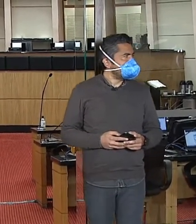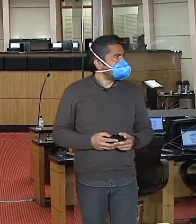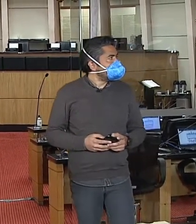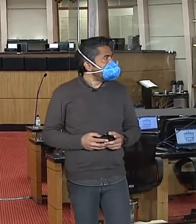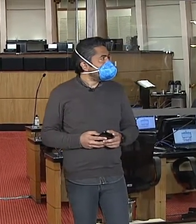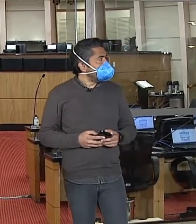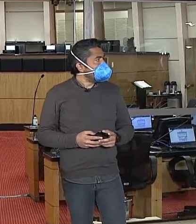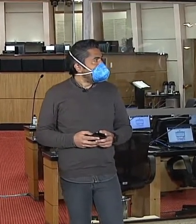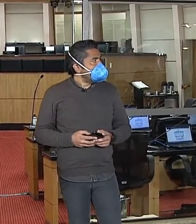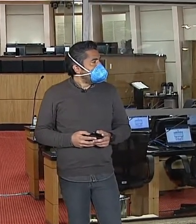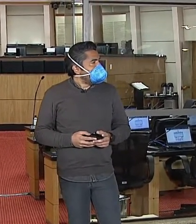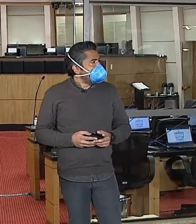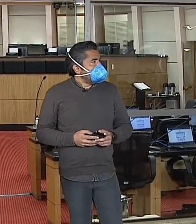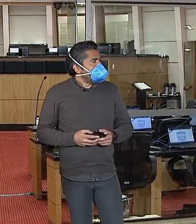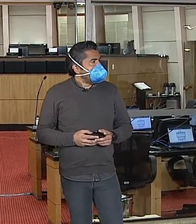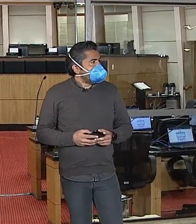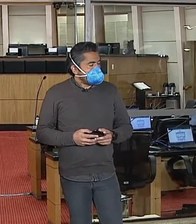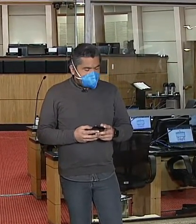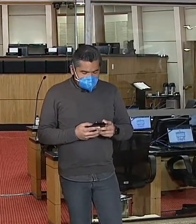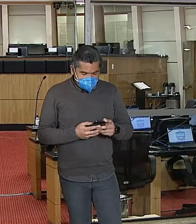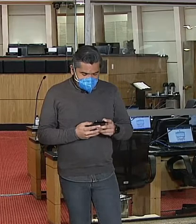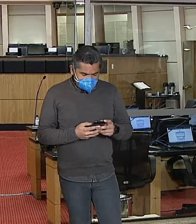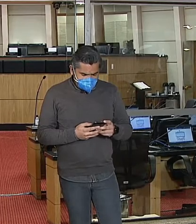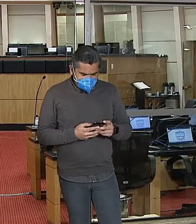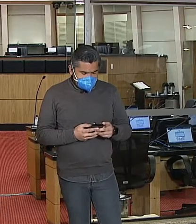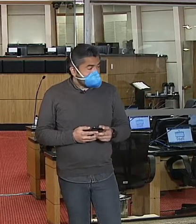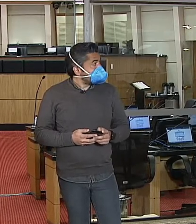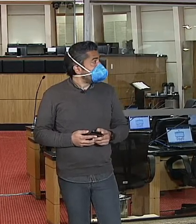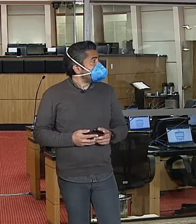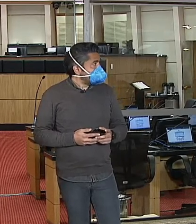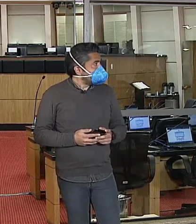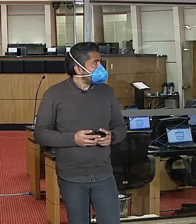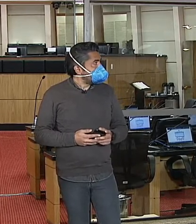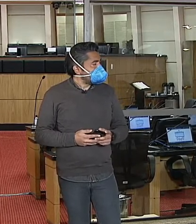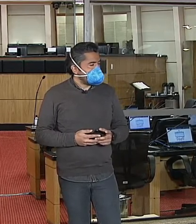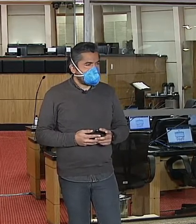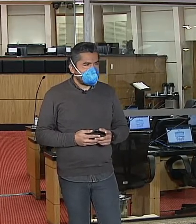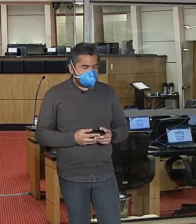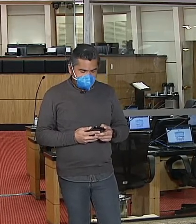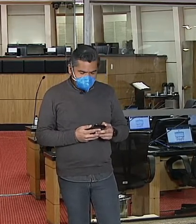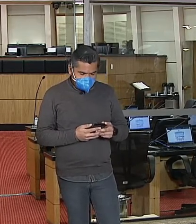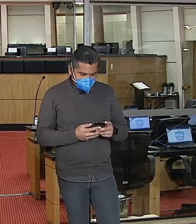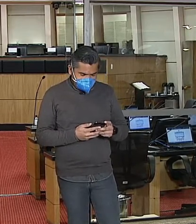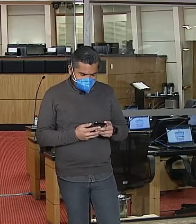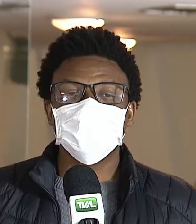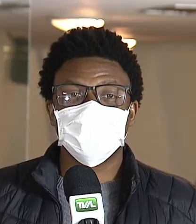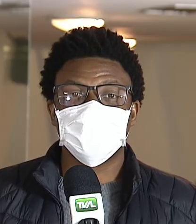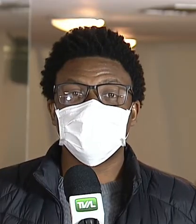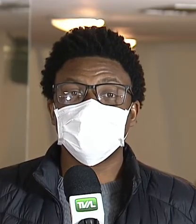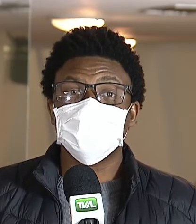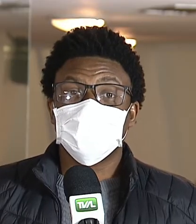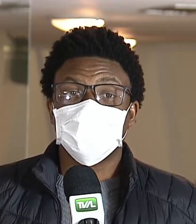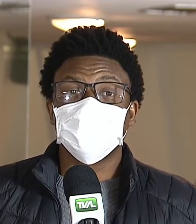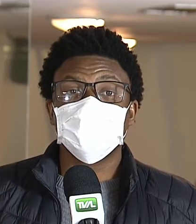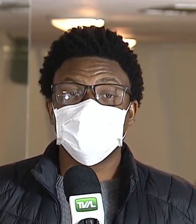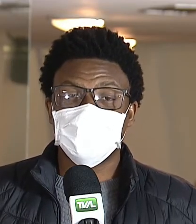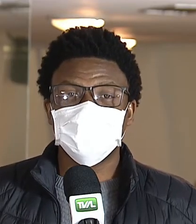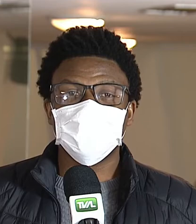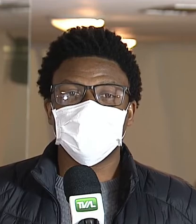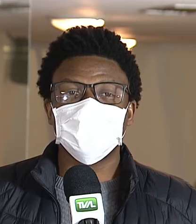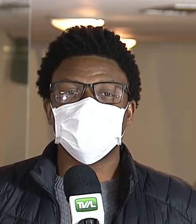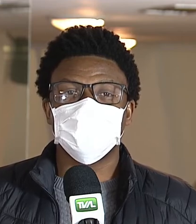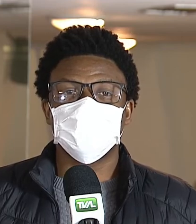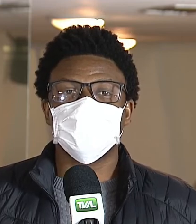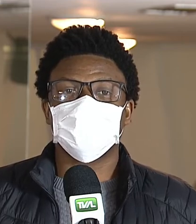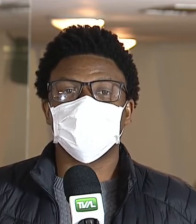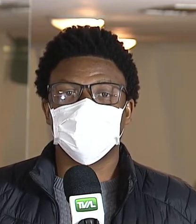sobre o deputado na rede, né, Thiago? Conta aí pra gente. Certo. Bom dia, Nani. Bom dia, João. Bom dia. Bom dia a você que nos assiste. Então, o deputado